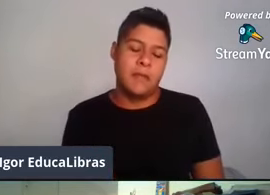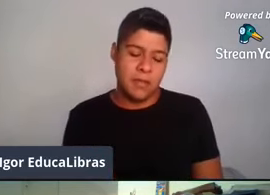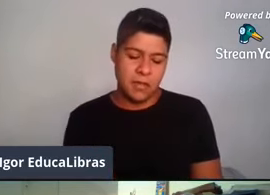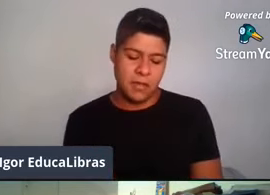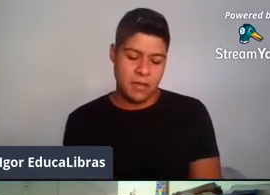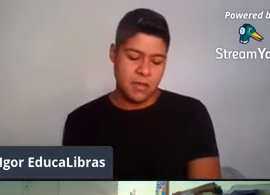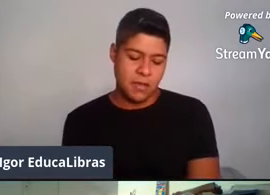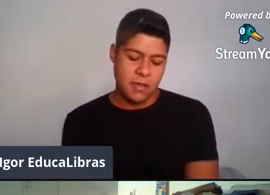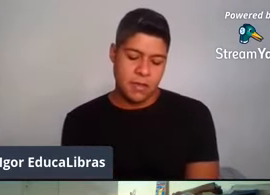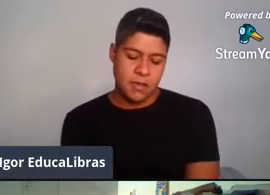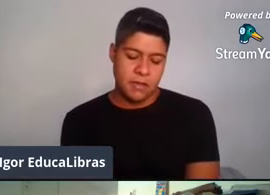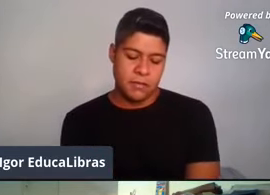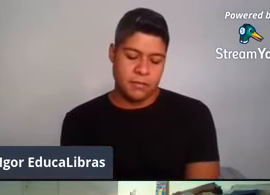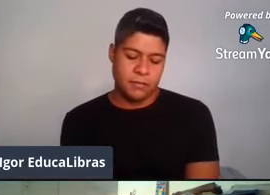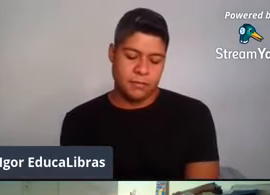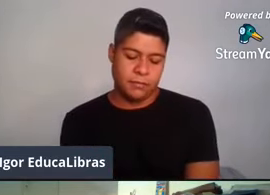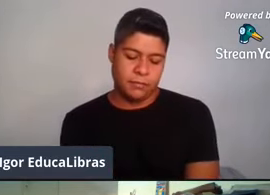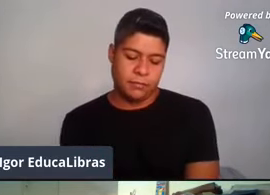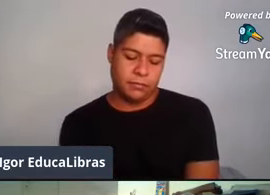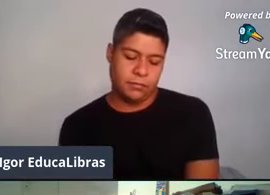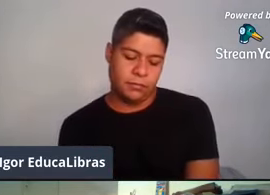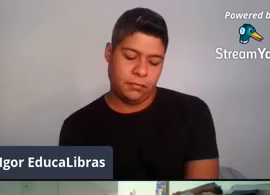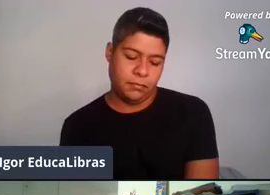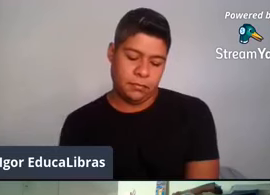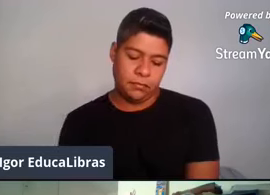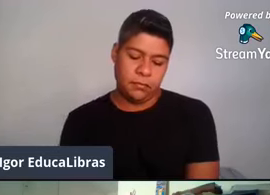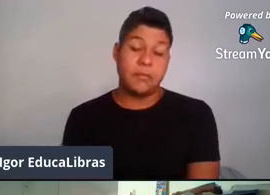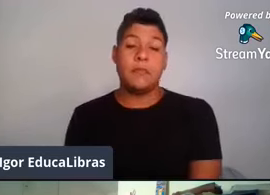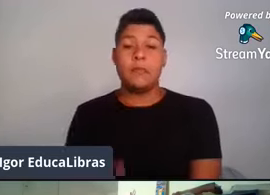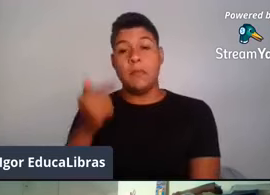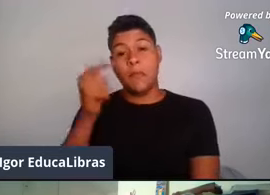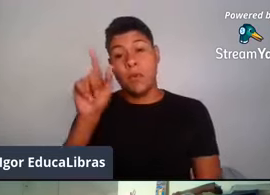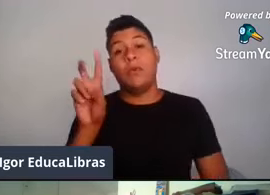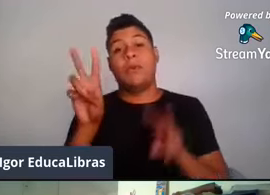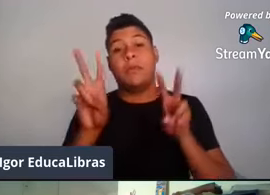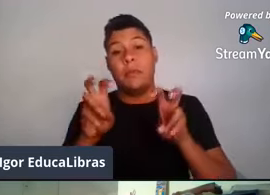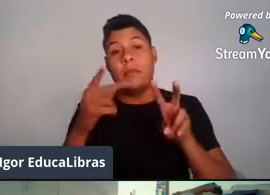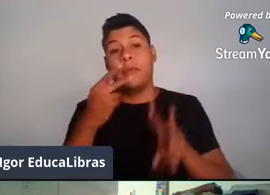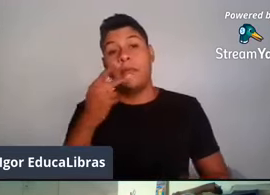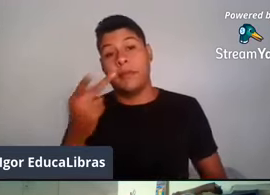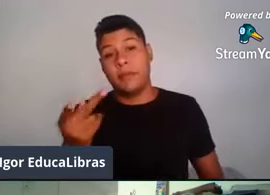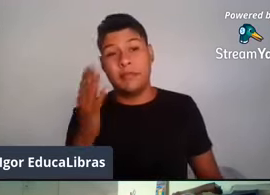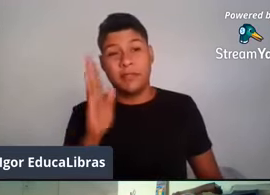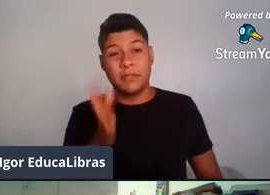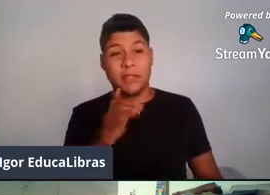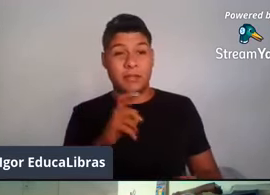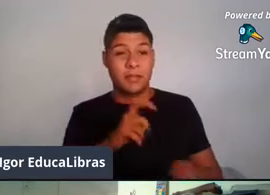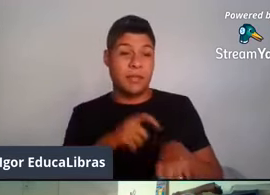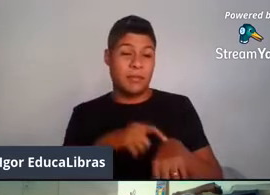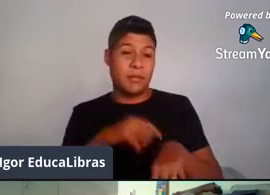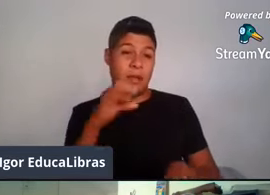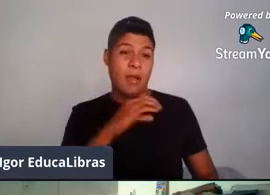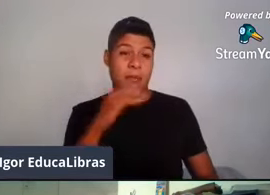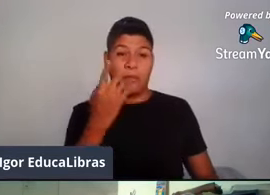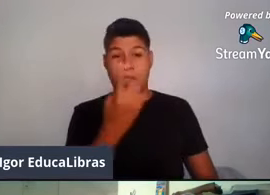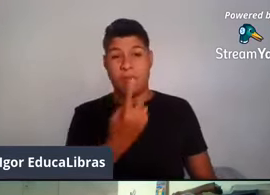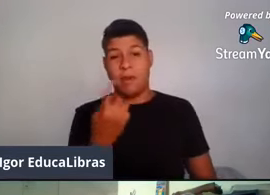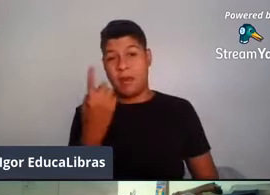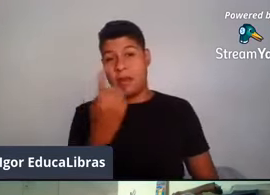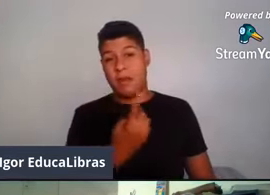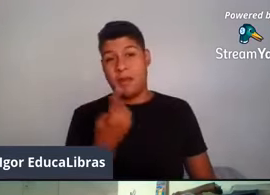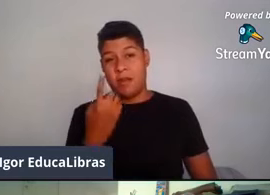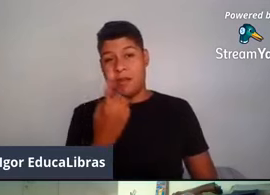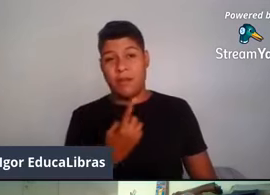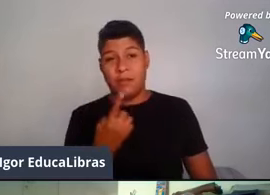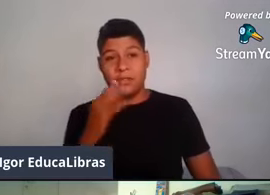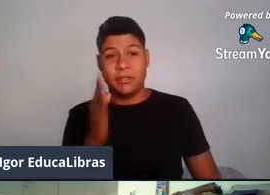Mas, olha, um outro tema que eu queria abordar com vocês, infelizmente o tempo corre, né? Uma hora parece muito tempo, nós